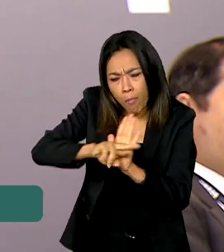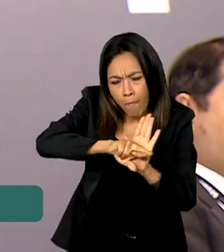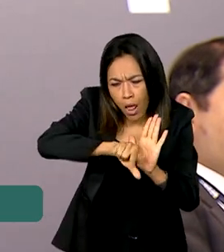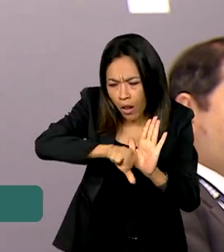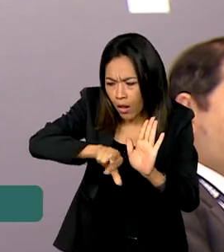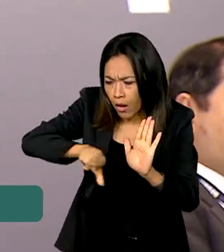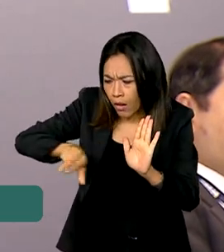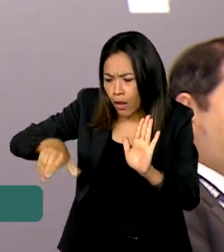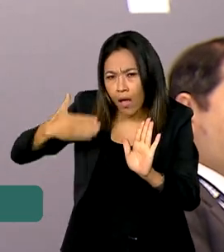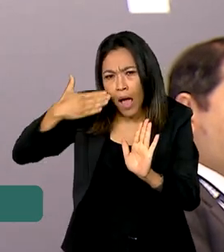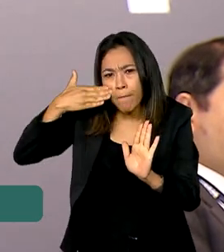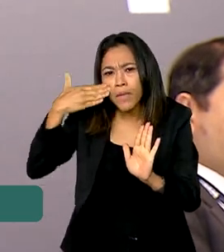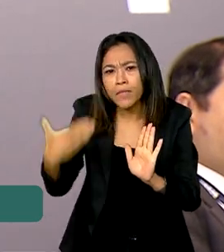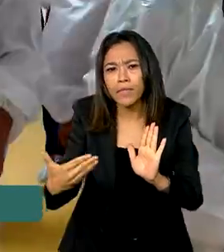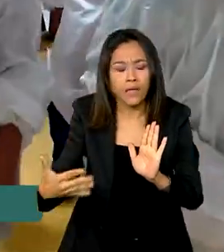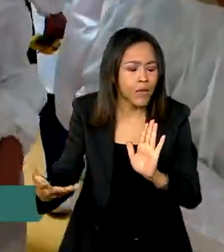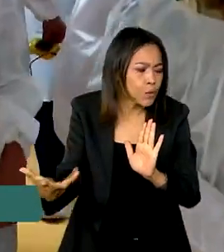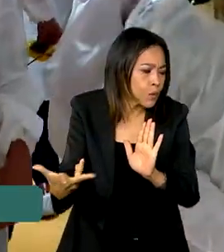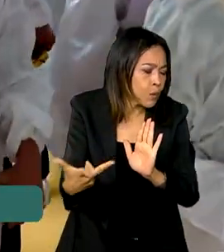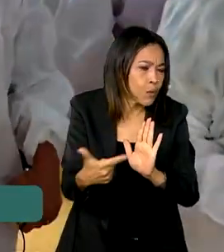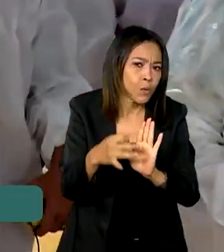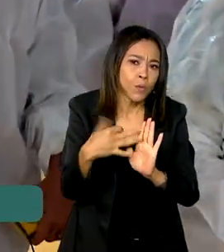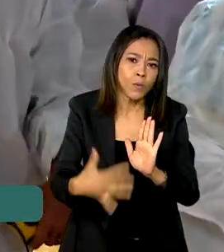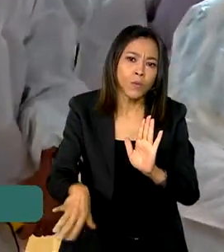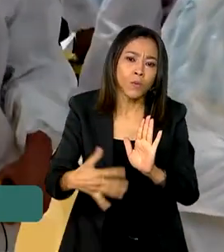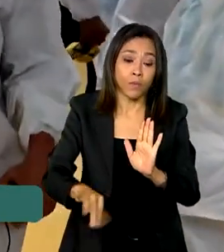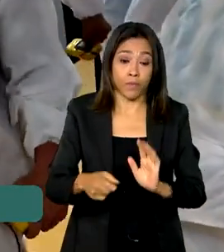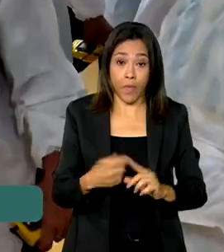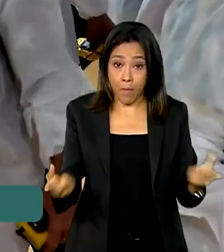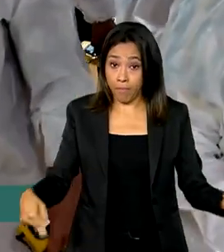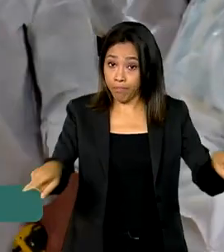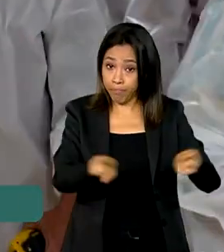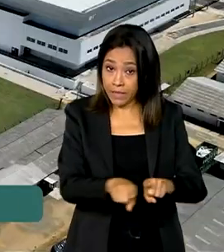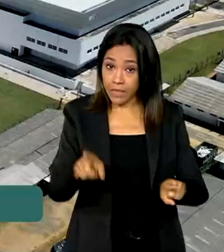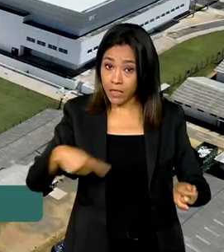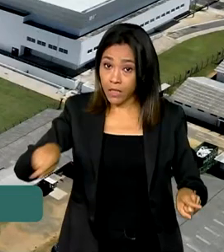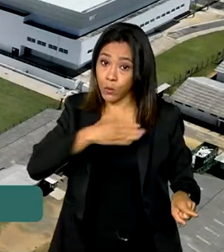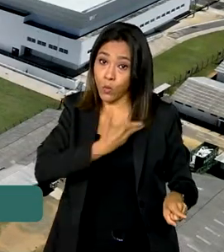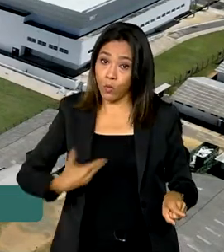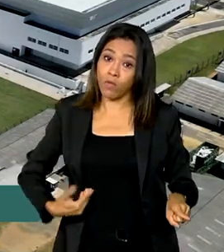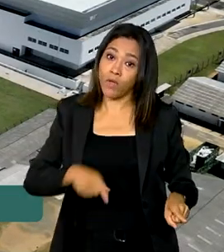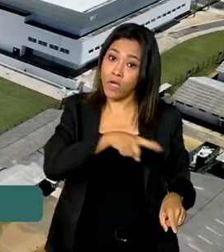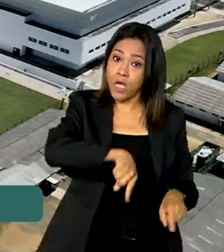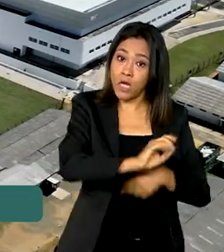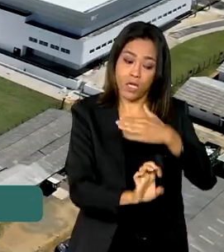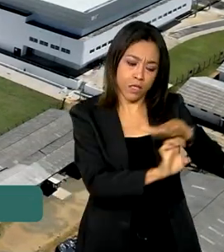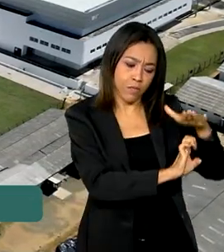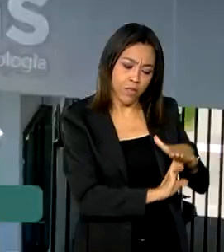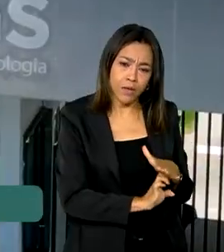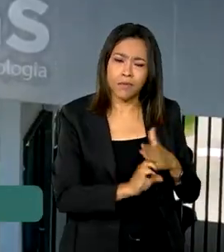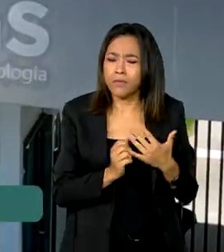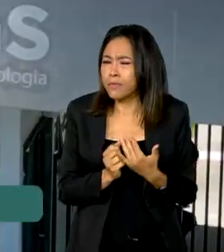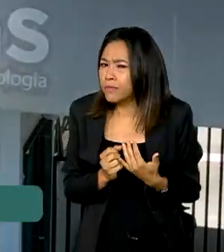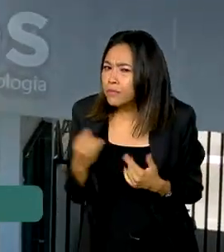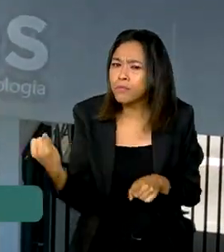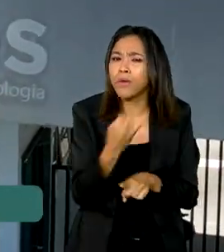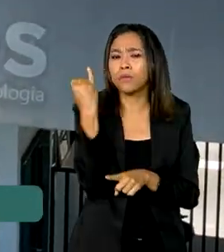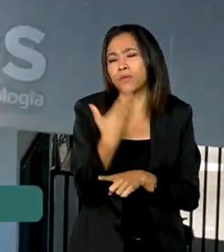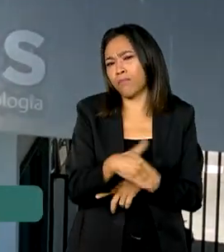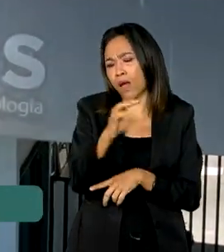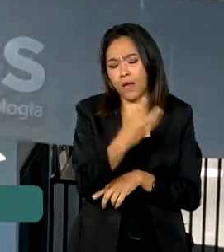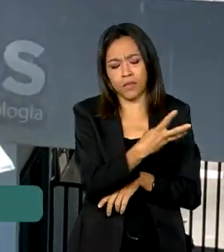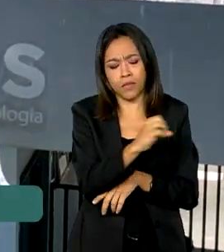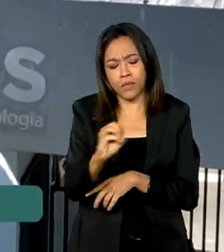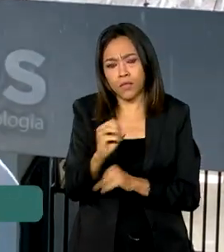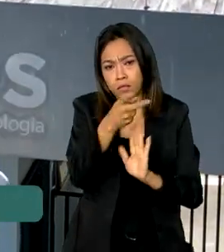apresentados extraordinário. As parcerias público-privadas também terão um papel importante. Mais de 300 projetos já